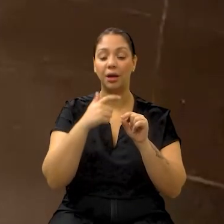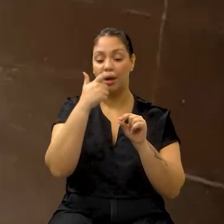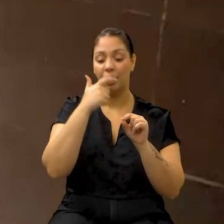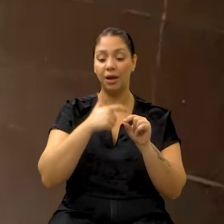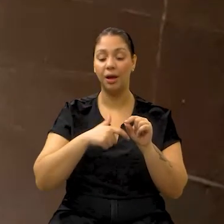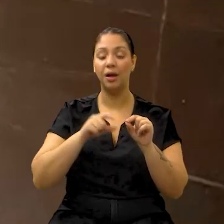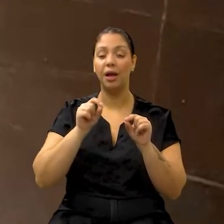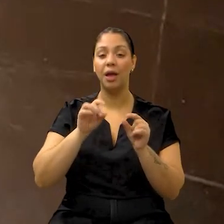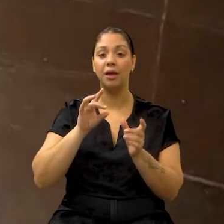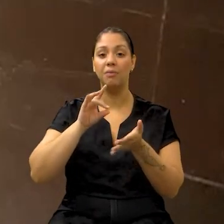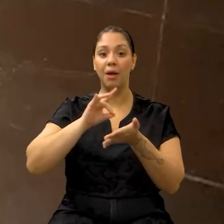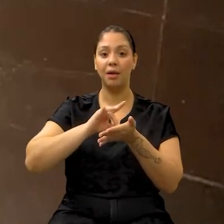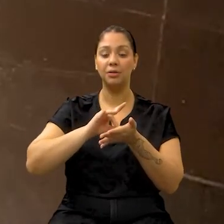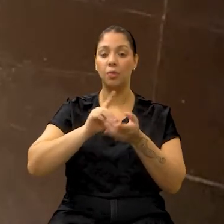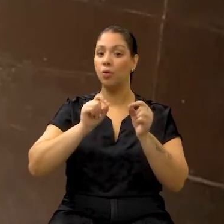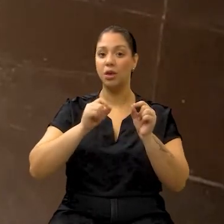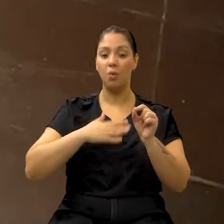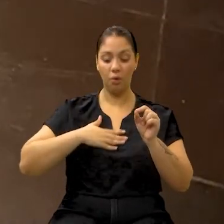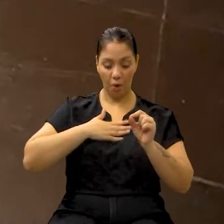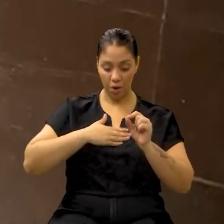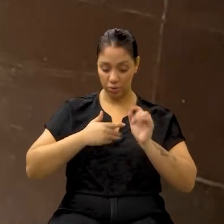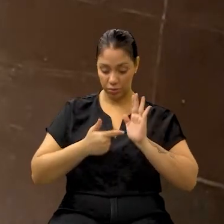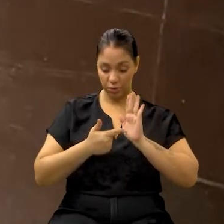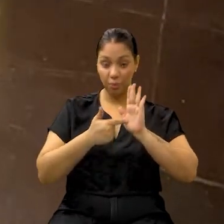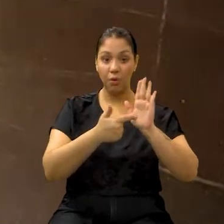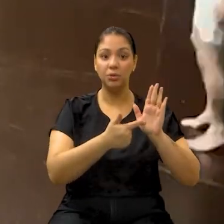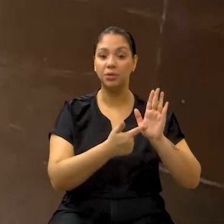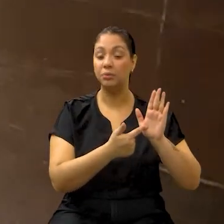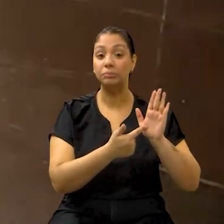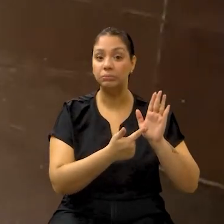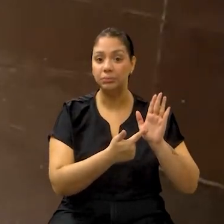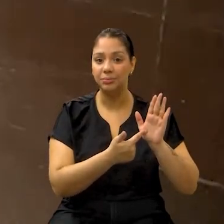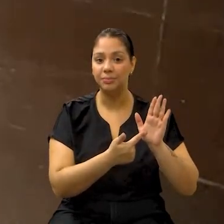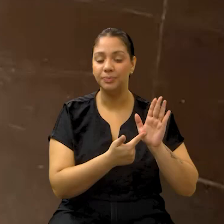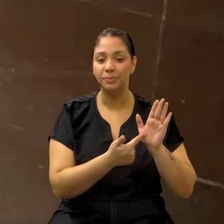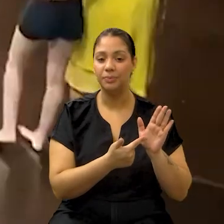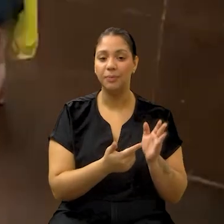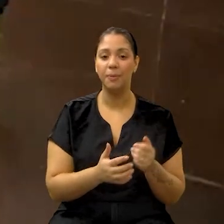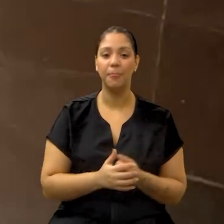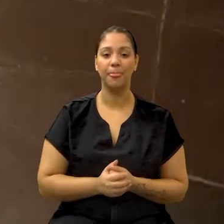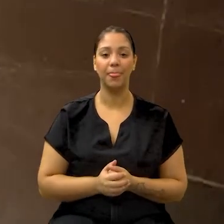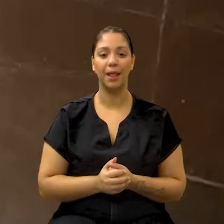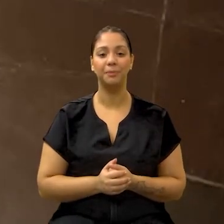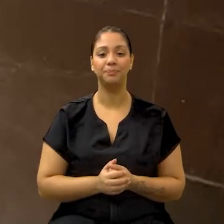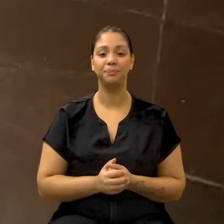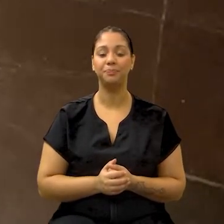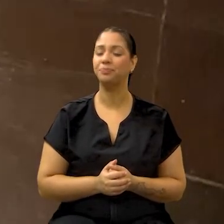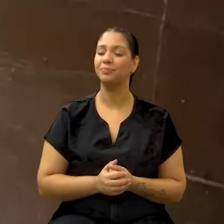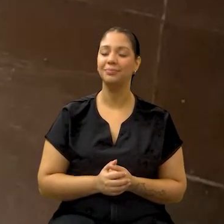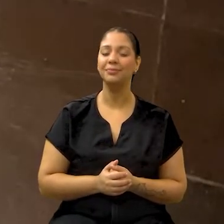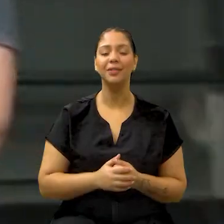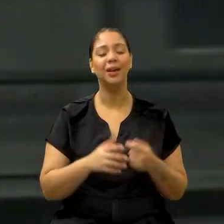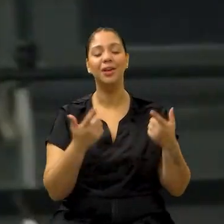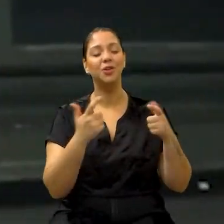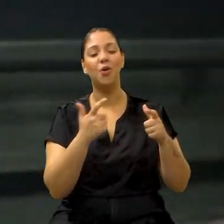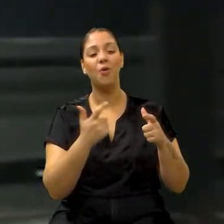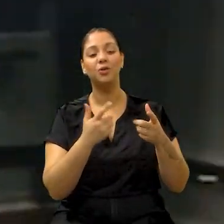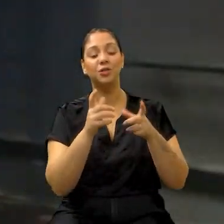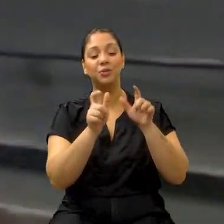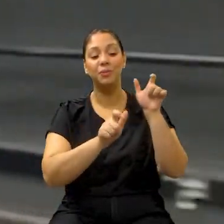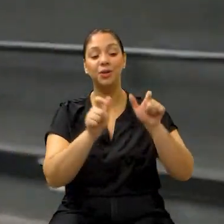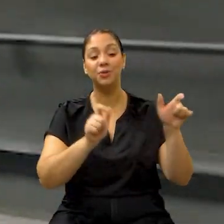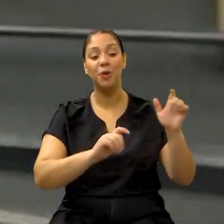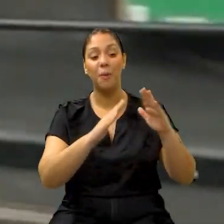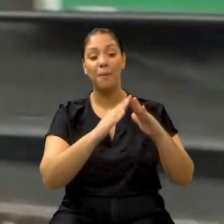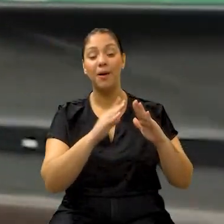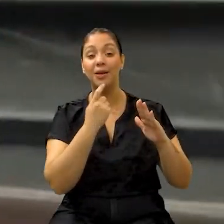eu sou de verdade e do que eu gosto de mostrar. Onde é que os campineiros vão poder conferir aí